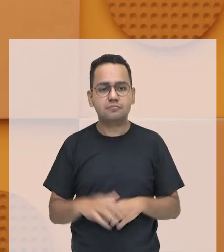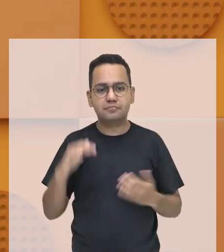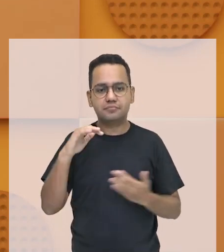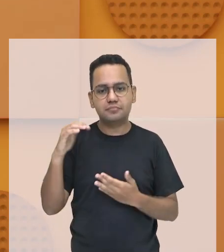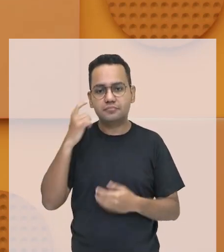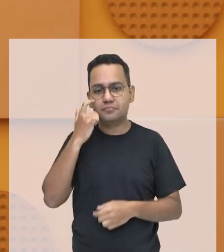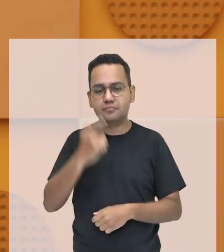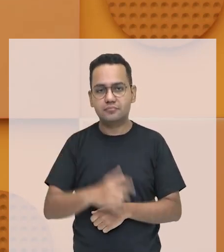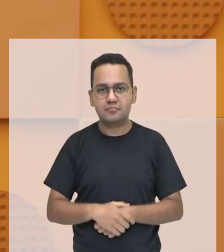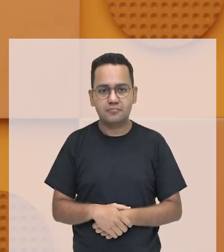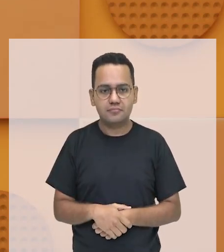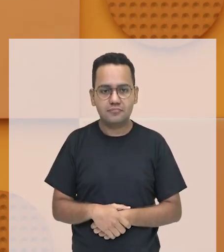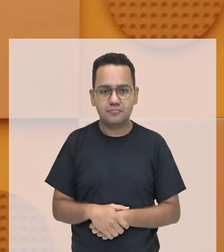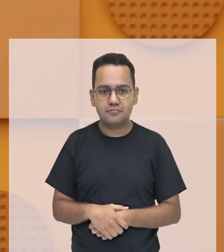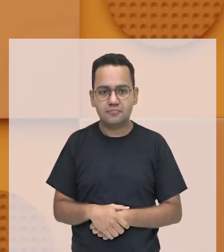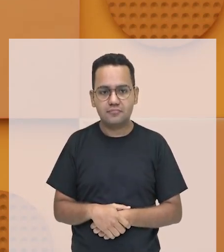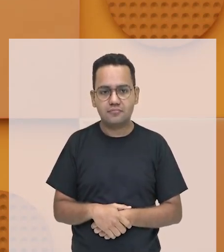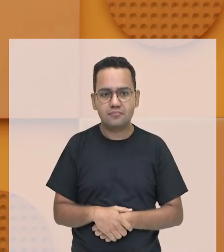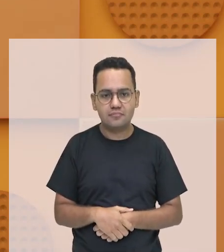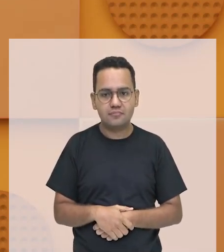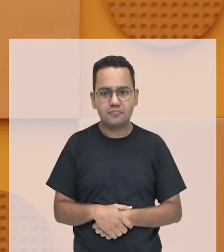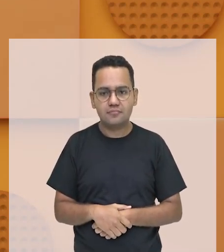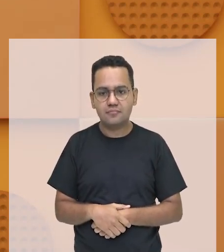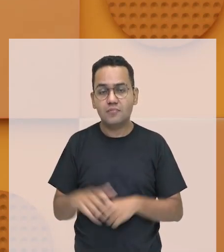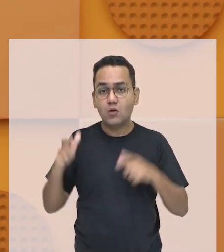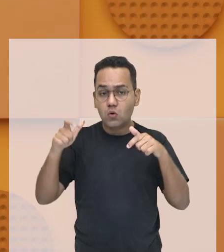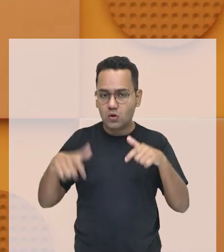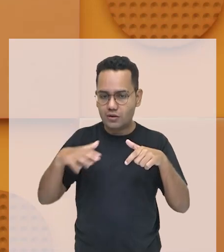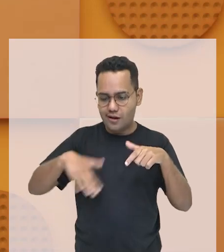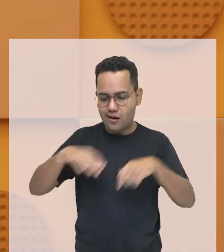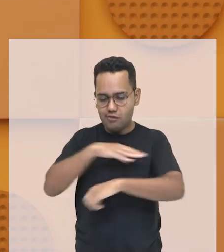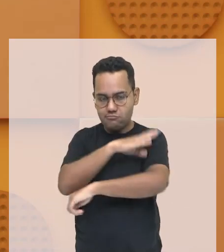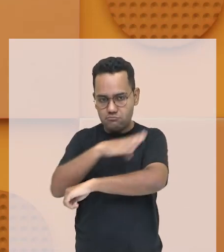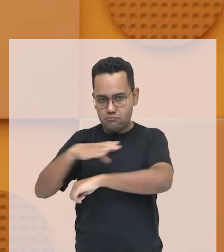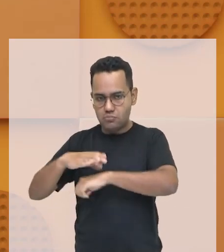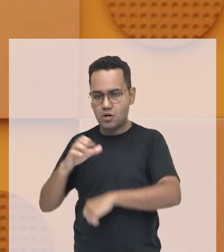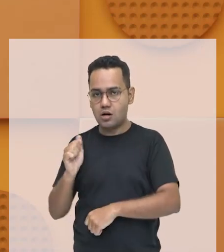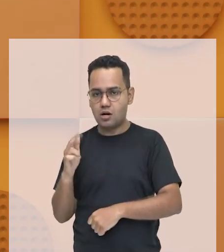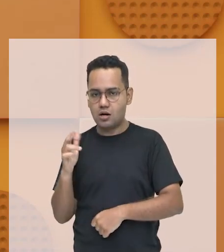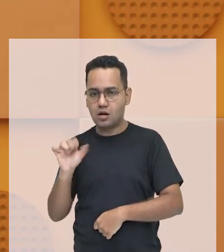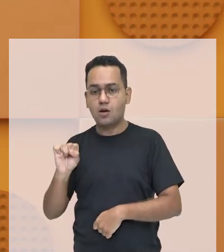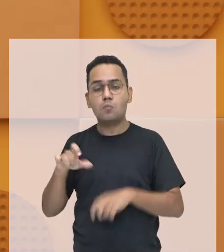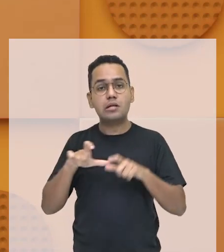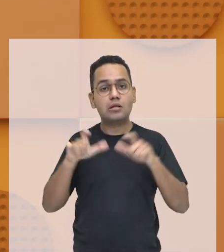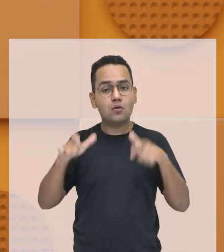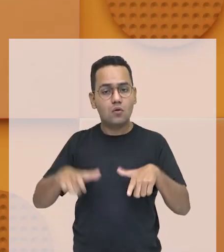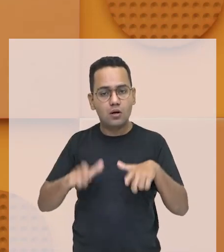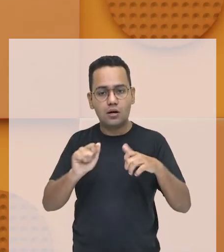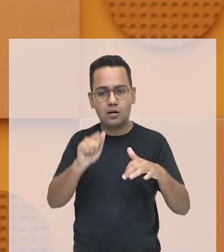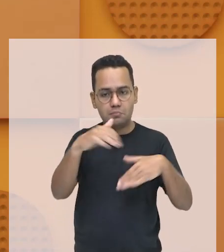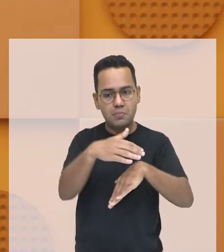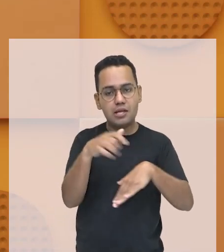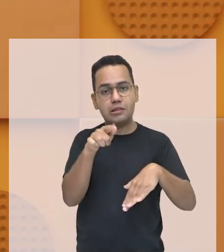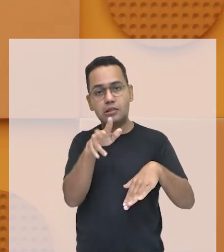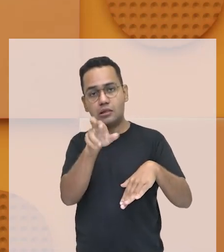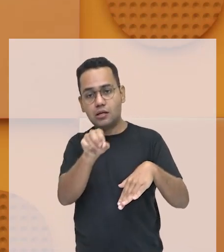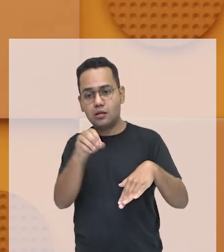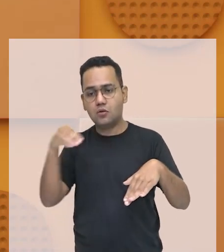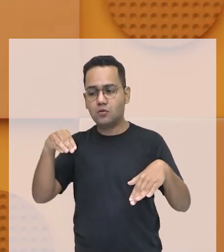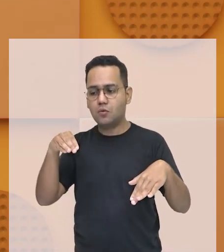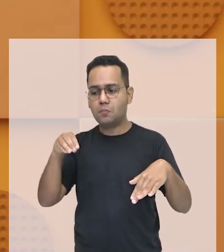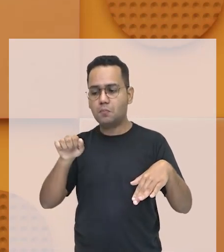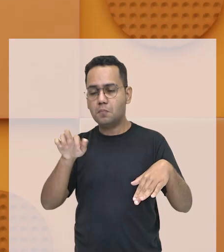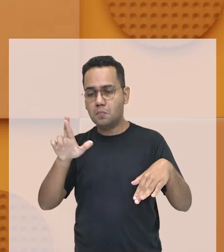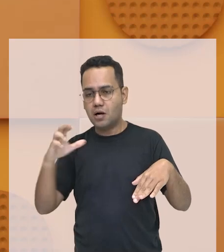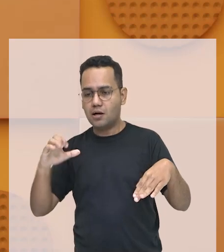No caso dessa região do Cáucaso, ela se localiza entre o Mar Negro e o Mar Cáspio, é marcada